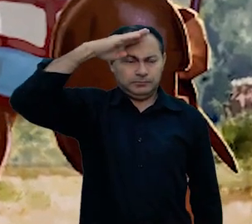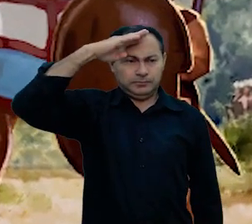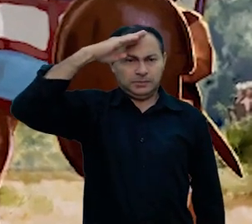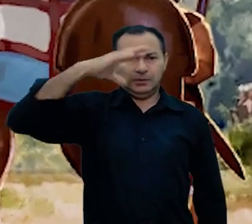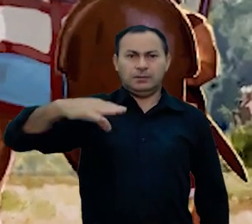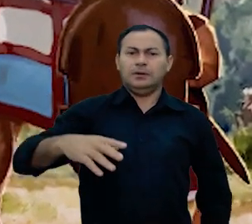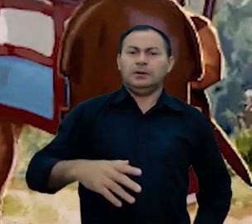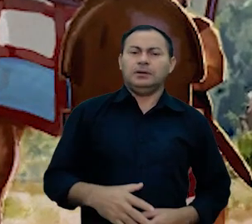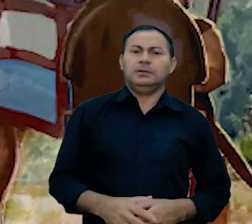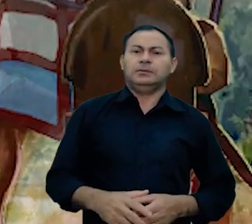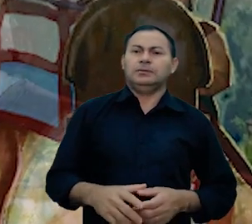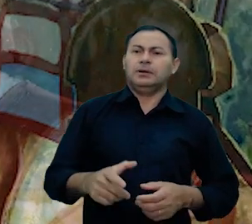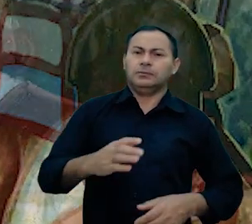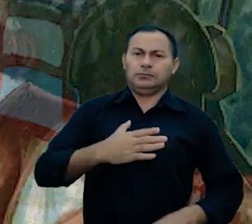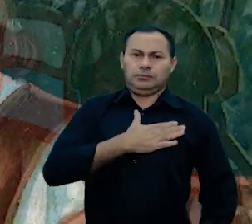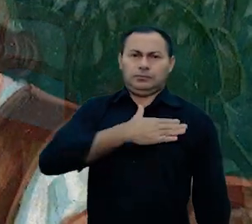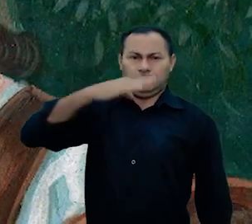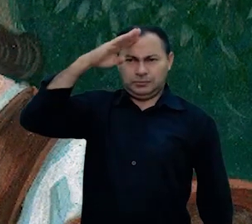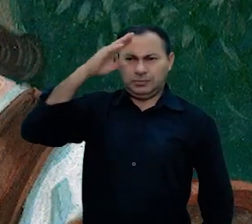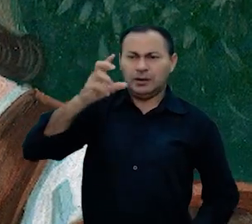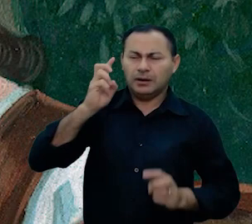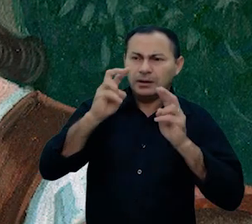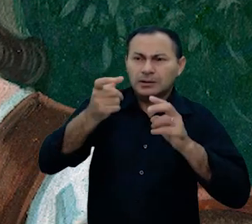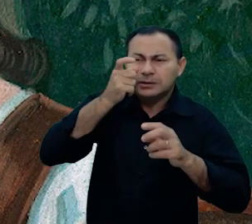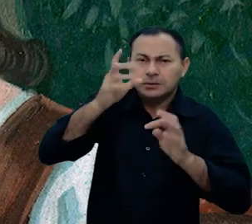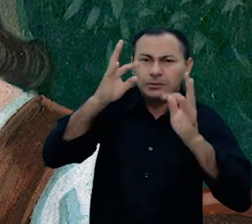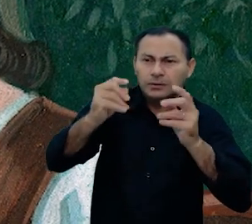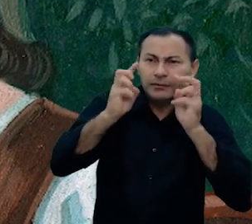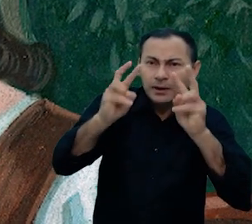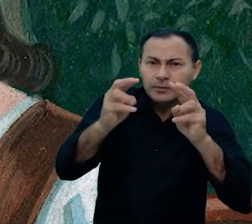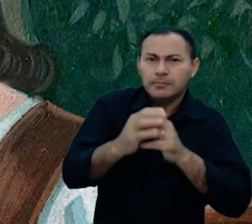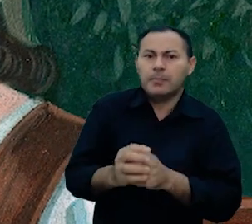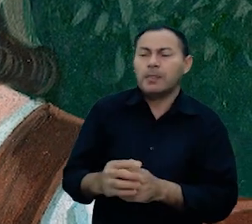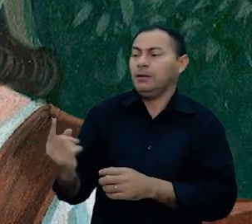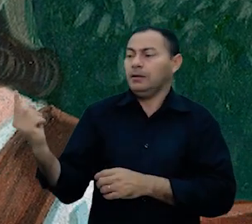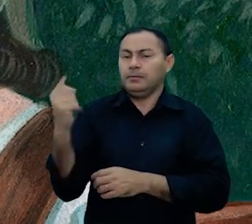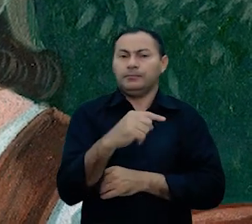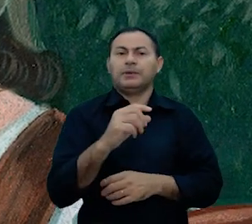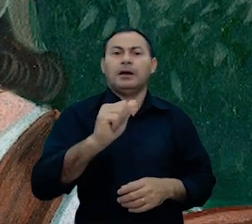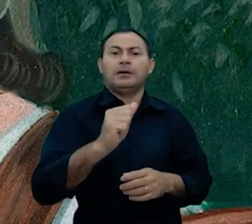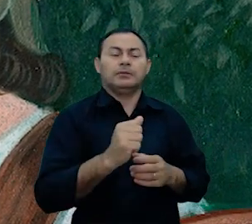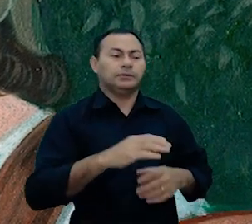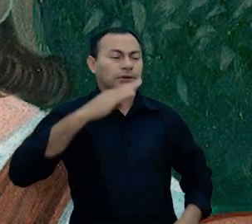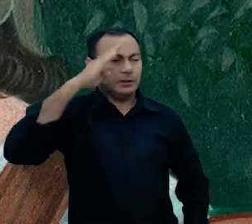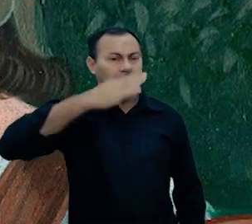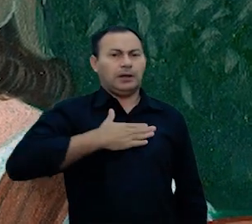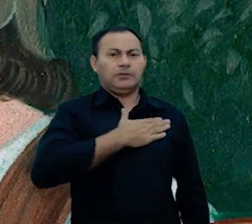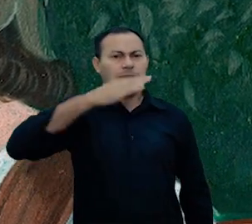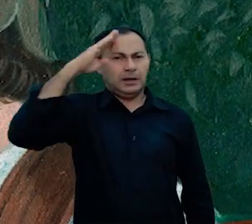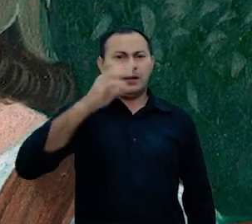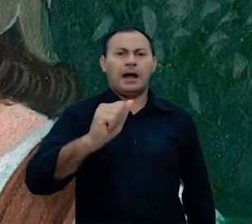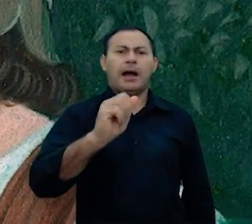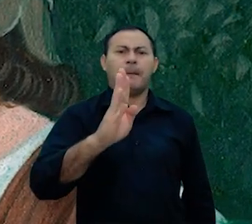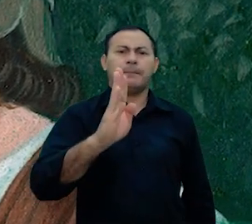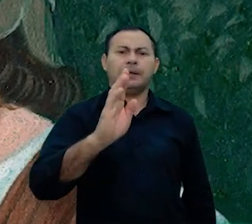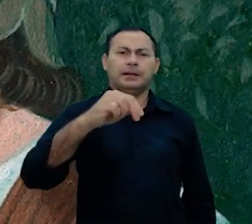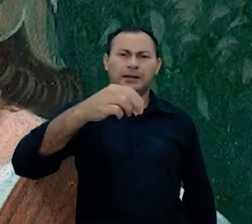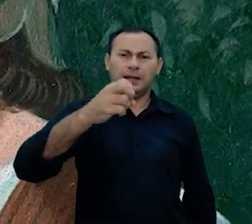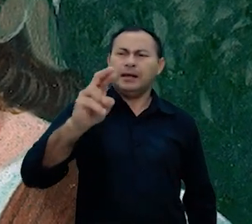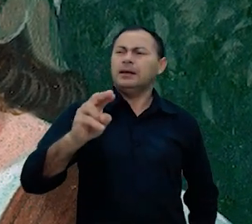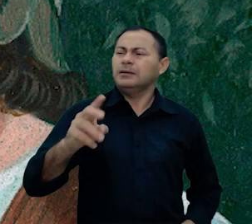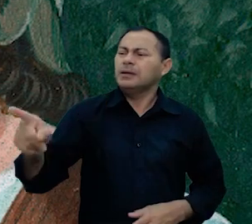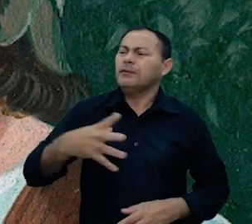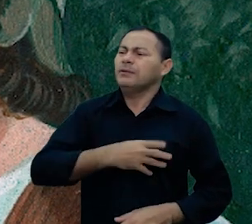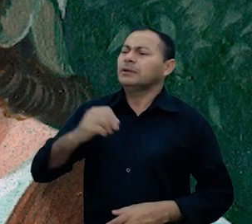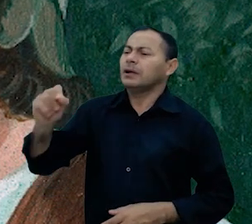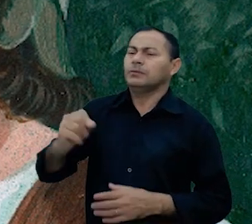estavam assistindo tudo. O rei Saul se virou para o general, que se chamava Abner, e perguntou, Abner, esse daí é